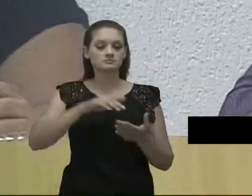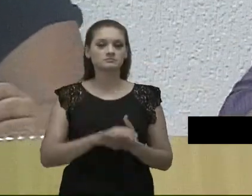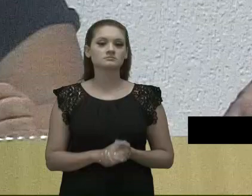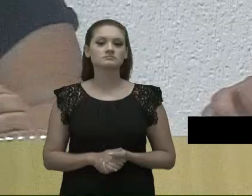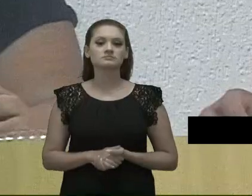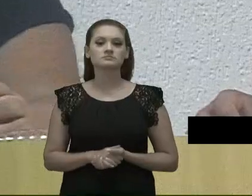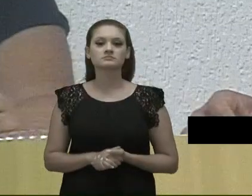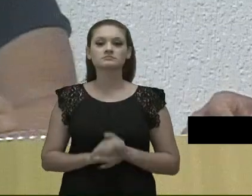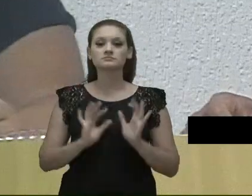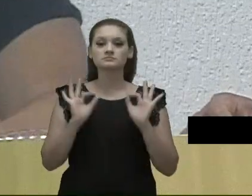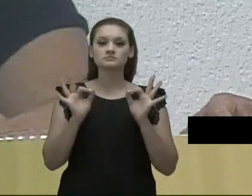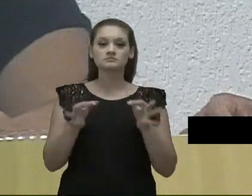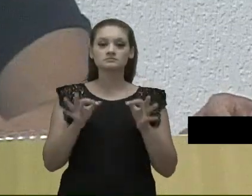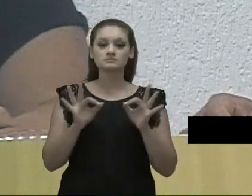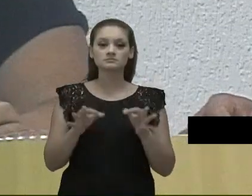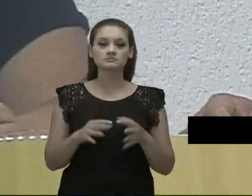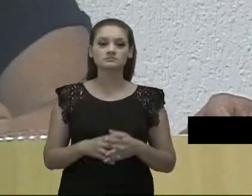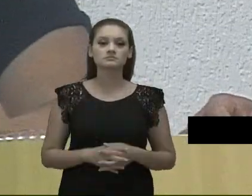Não, perfeito.